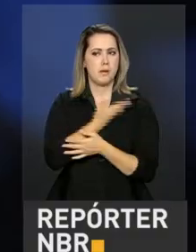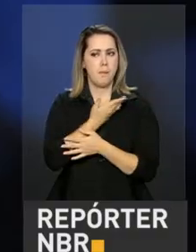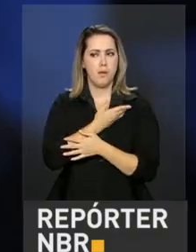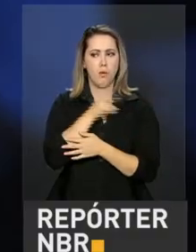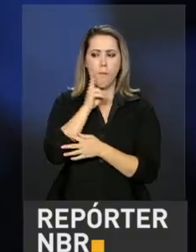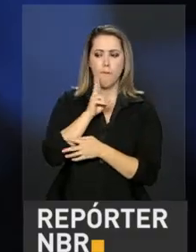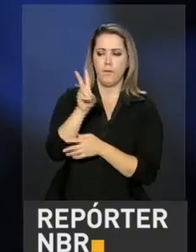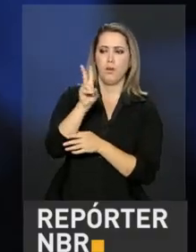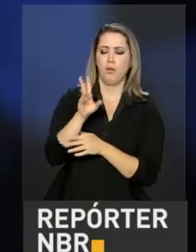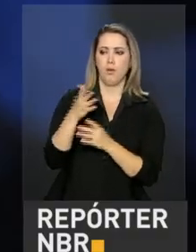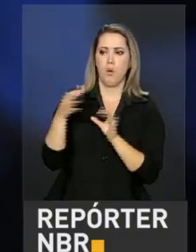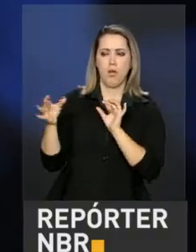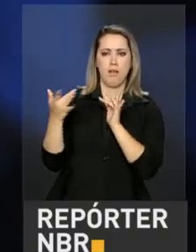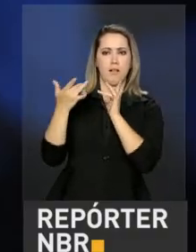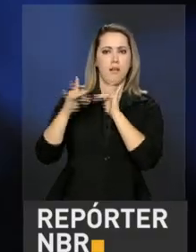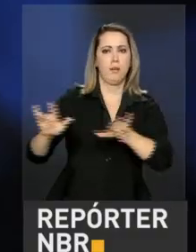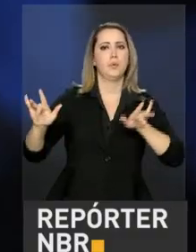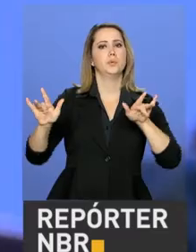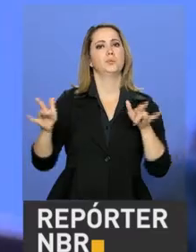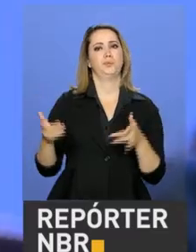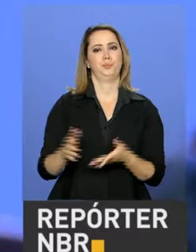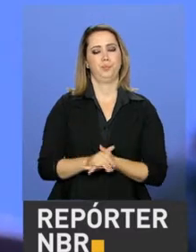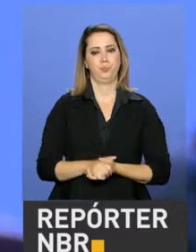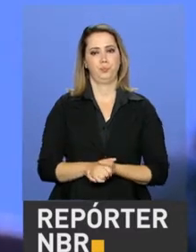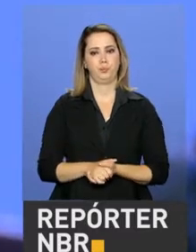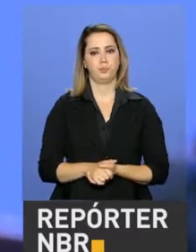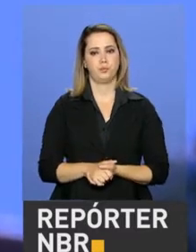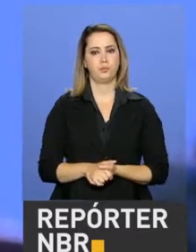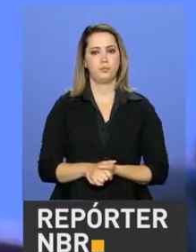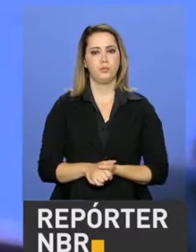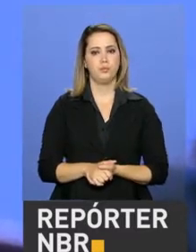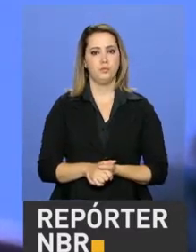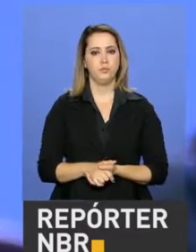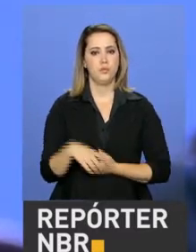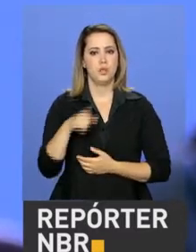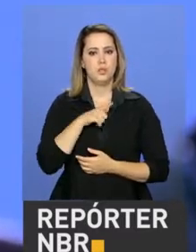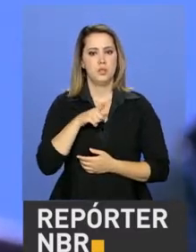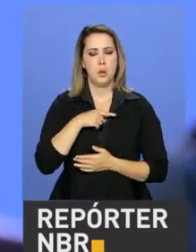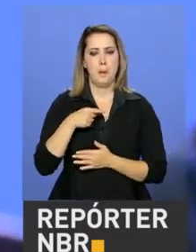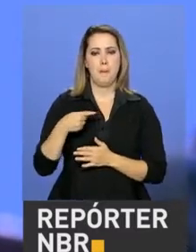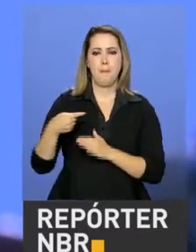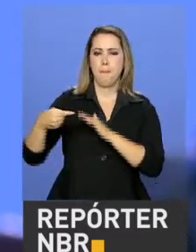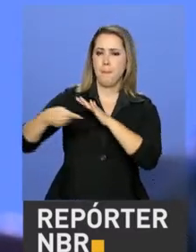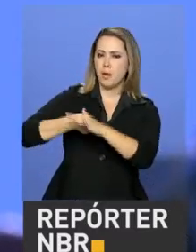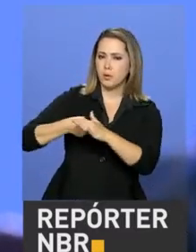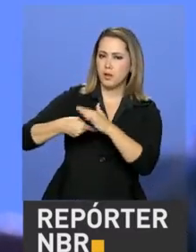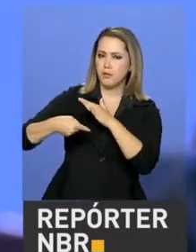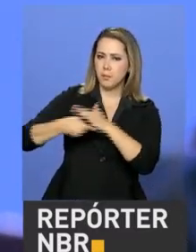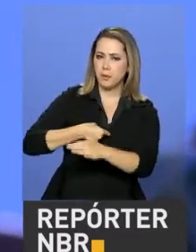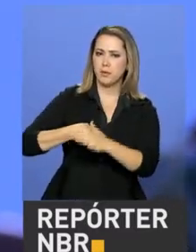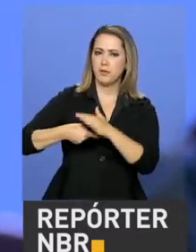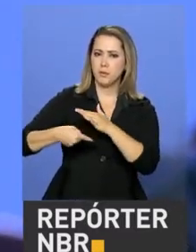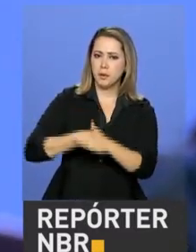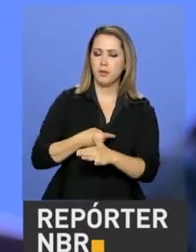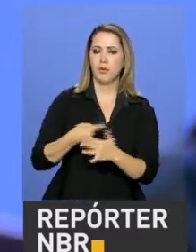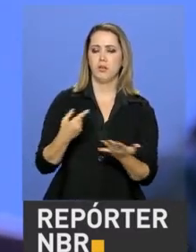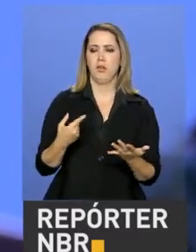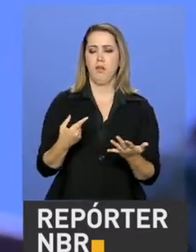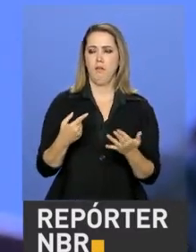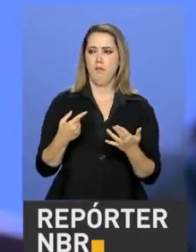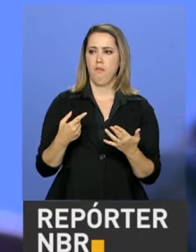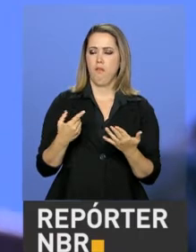é que conseguiu dar um basta na relação. Tinha esse comportamento de me perguntar muitas coisas que não eram pertinentes a um